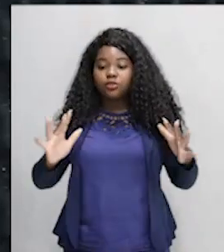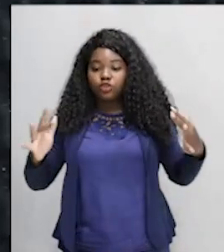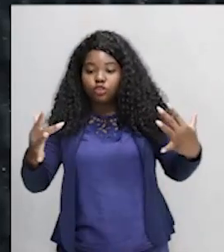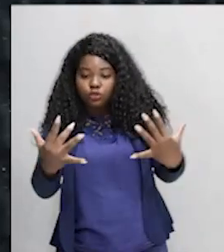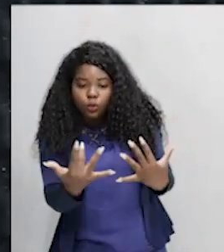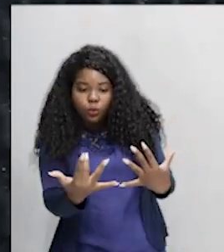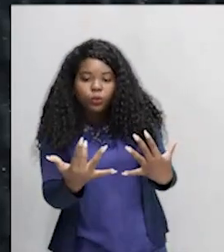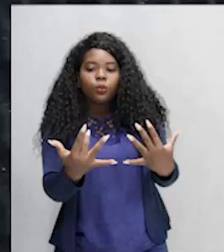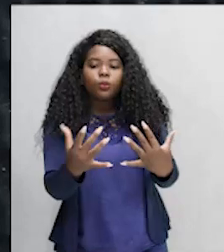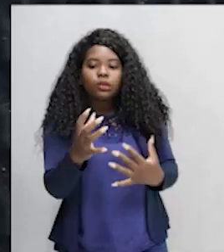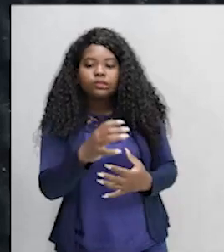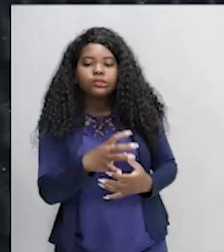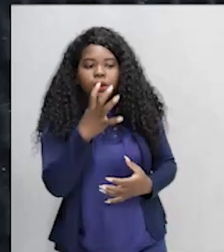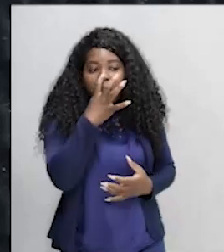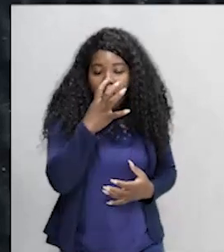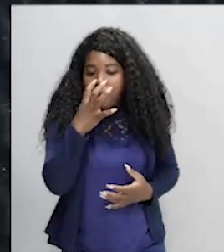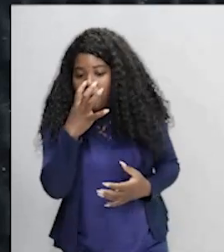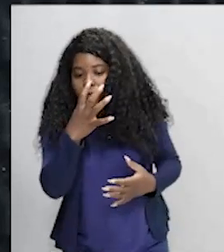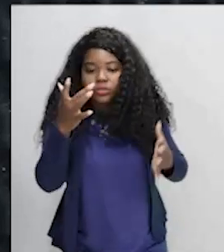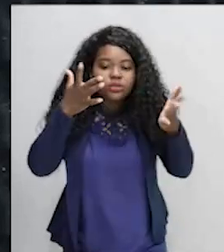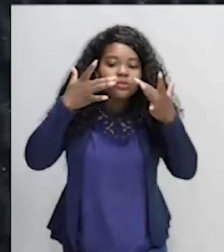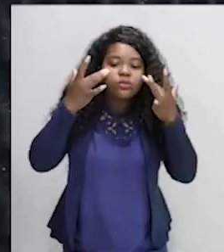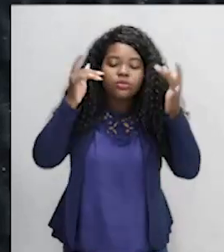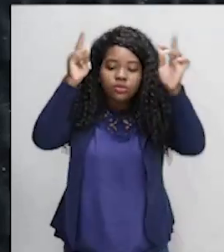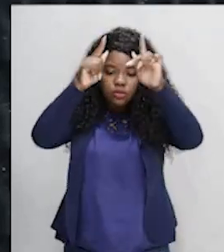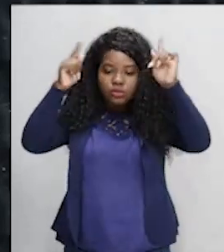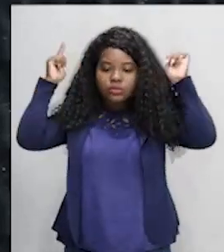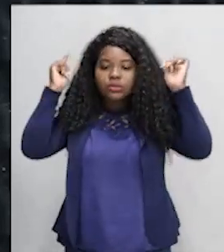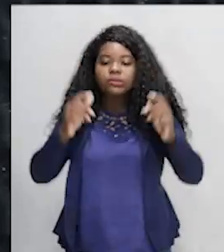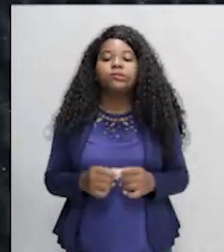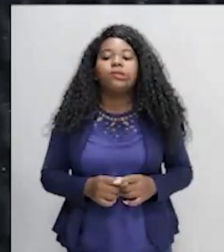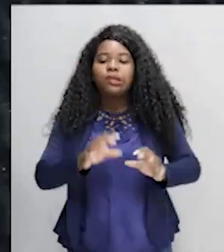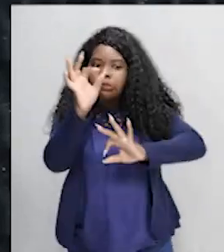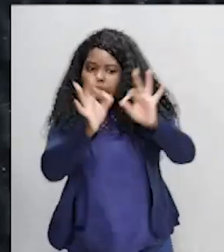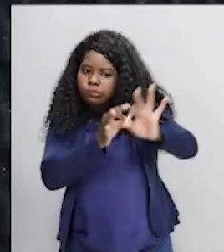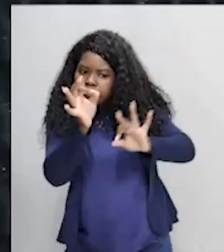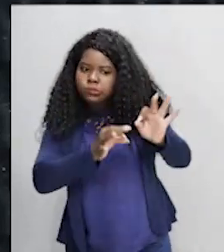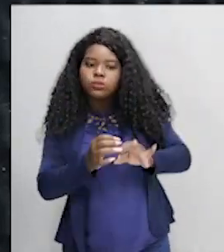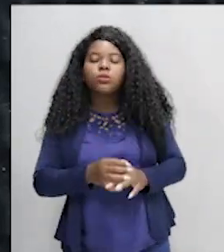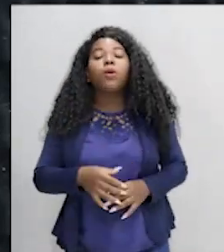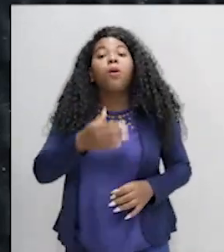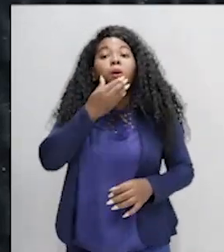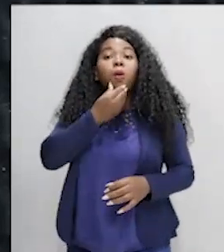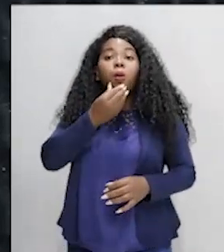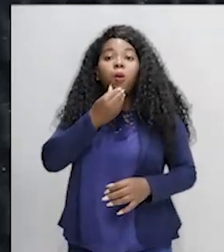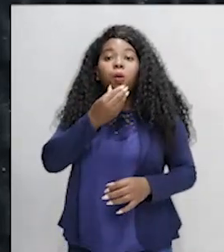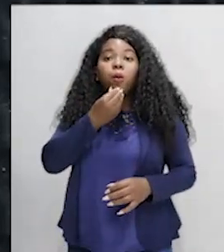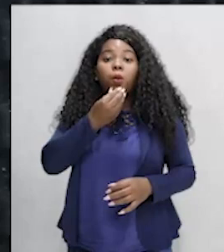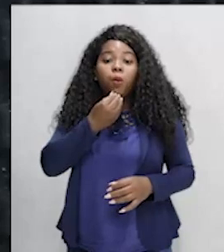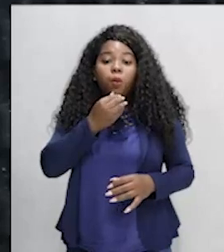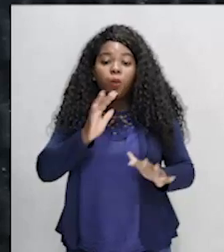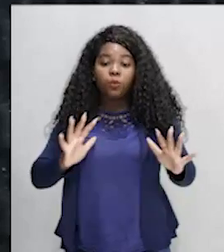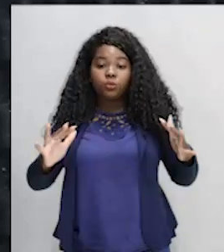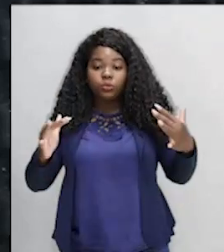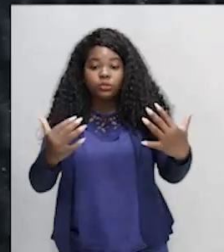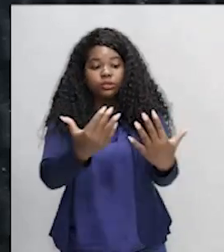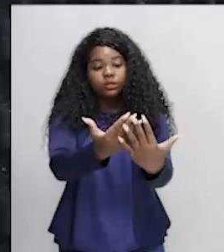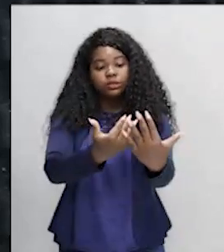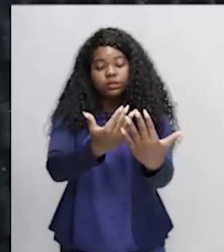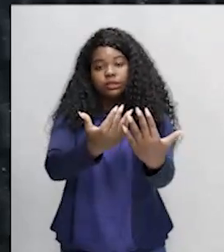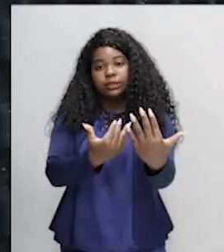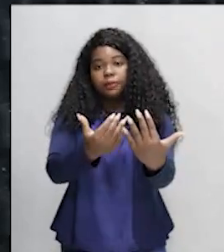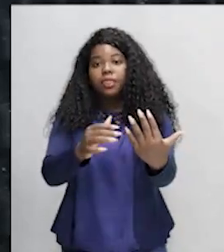teatro grego, ele é muito segmentado. Homens na frente, mulheres assistem de vez em quando, se o